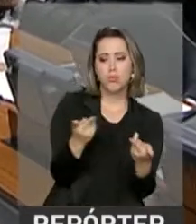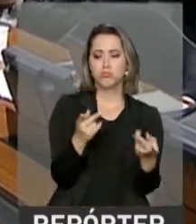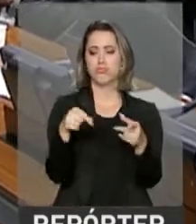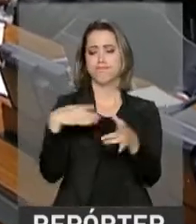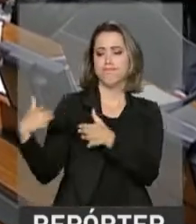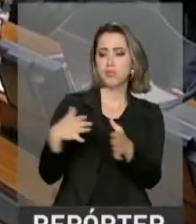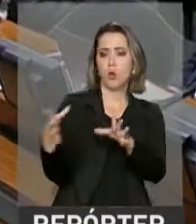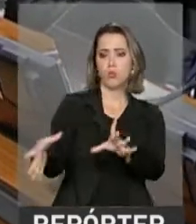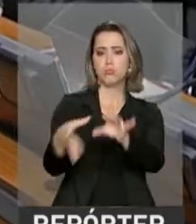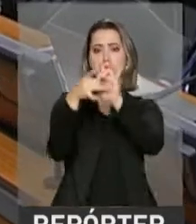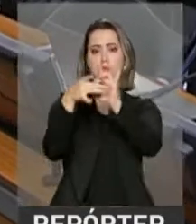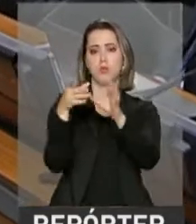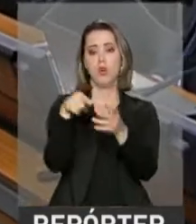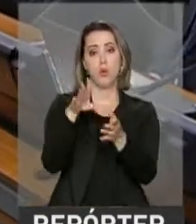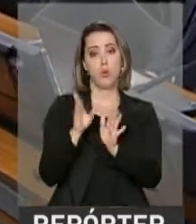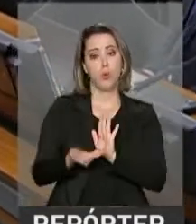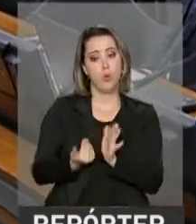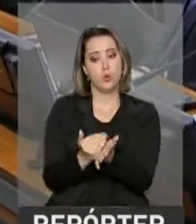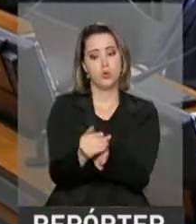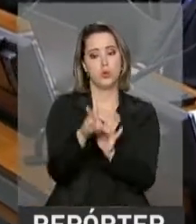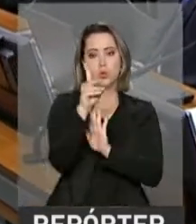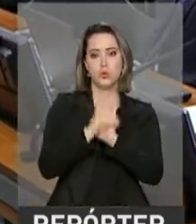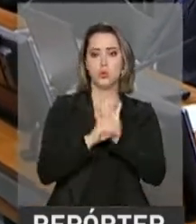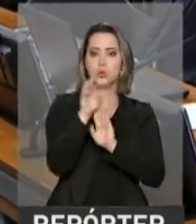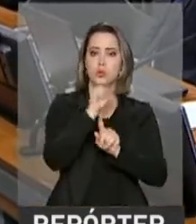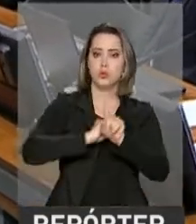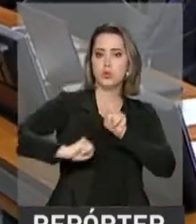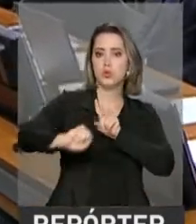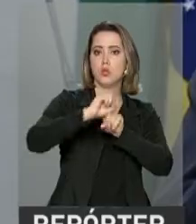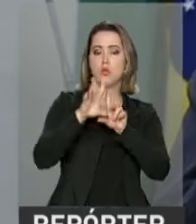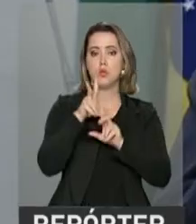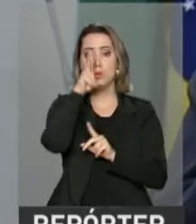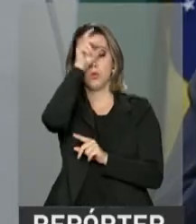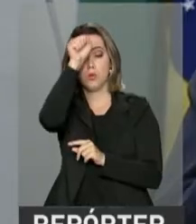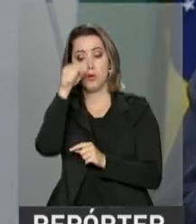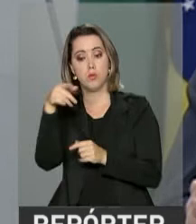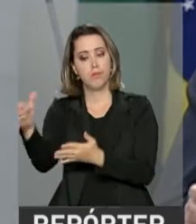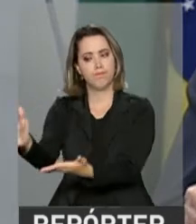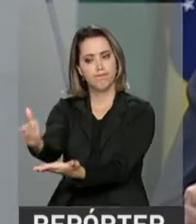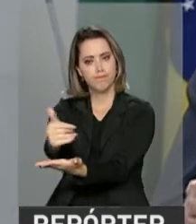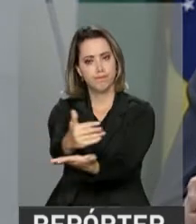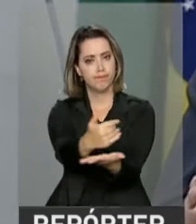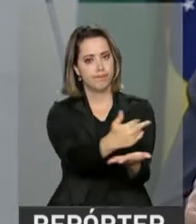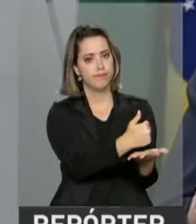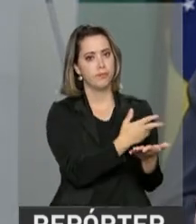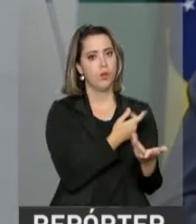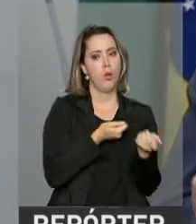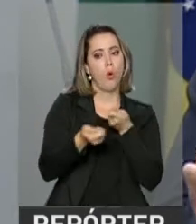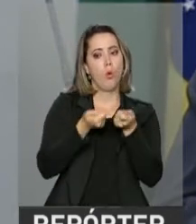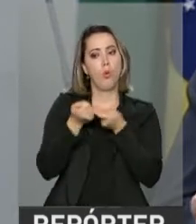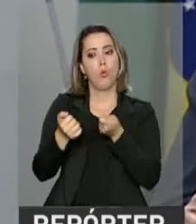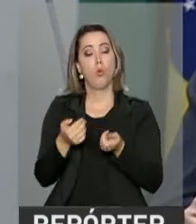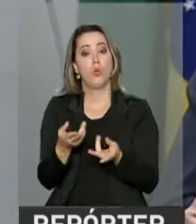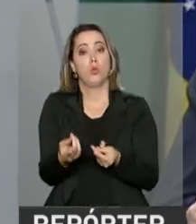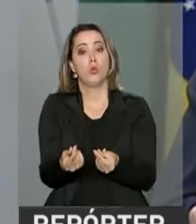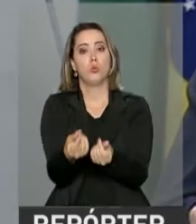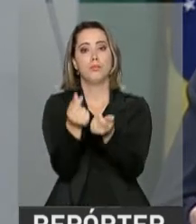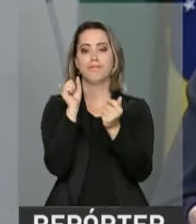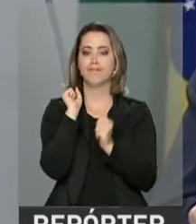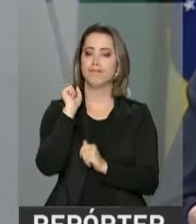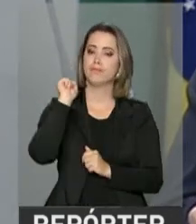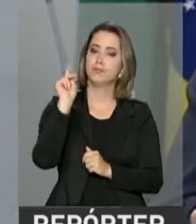de preservar direitos sociais e fortalecer a arrecadação e o equilíbrio financeiro da previdência